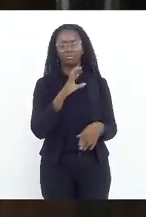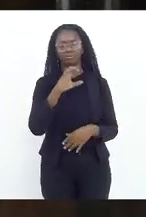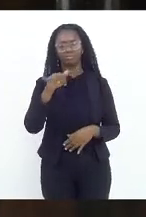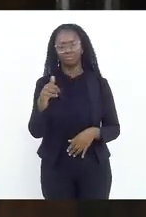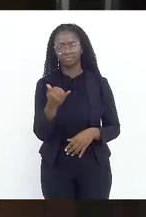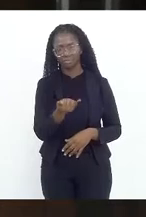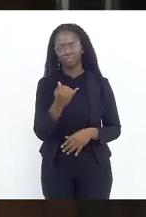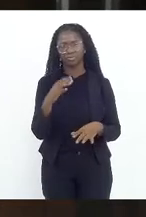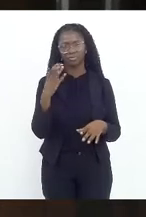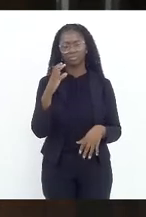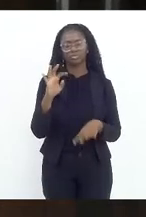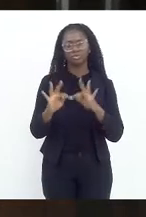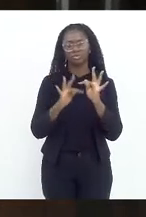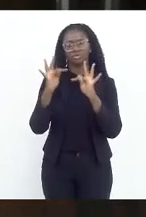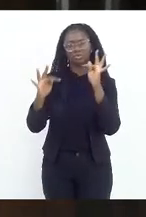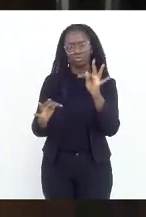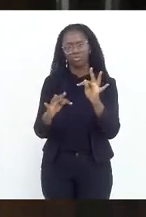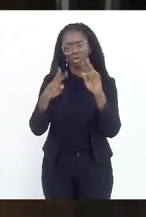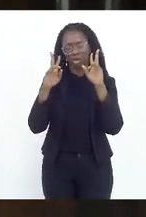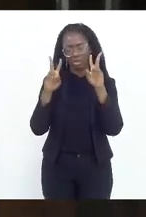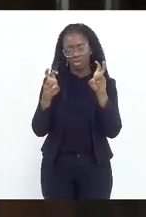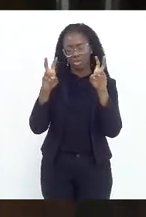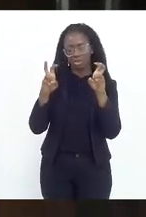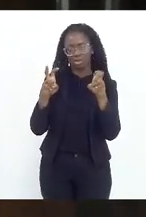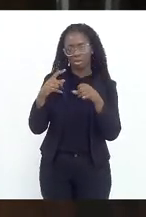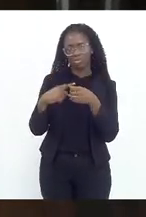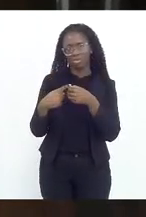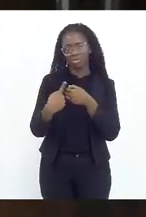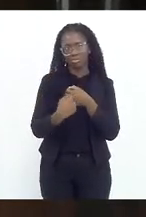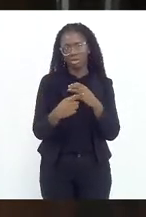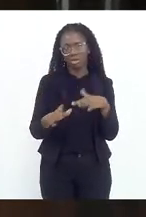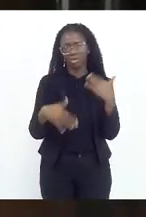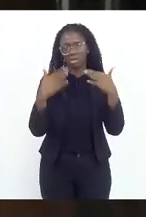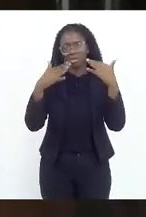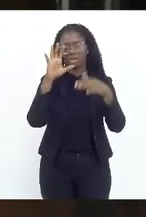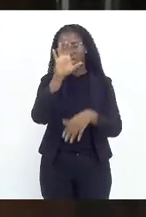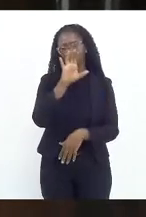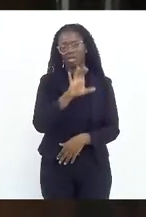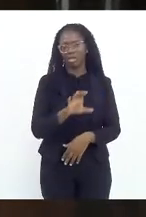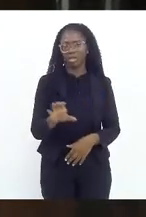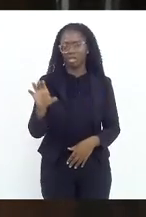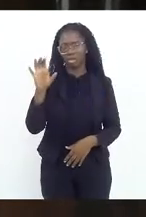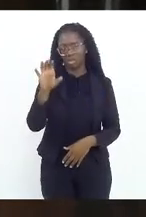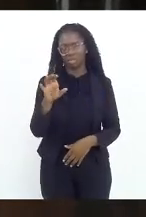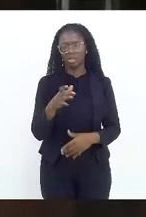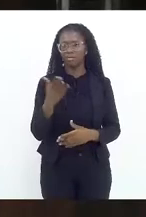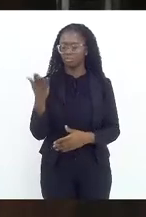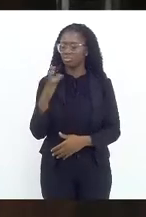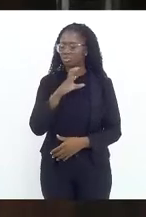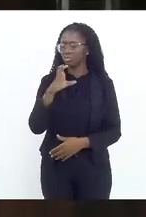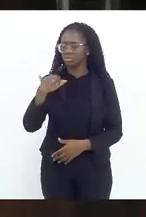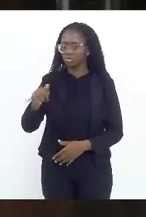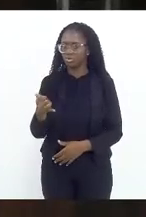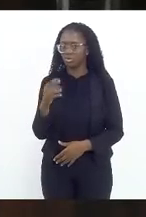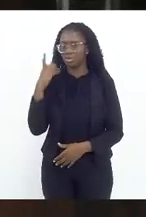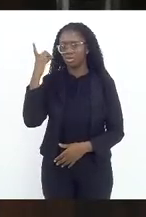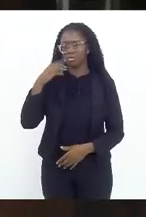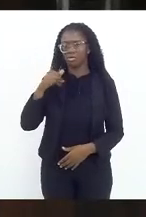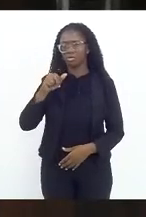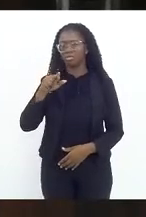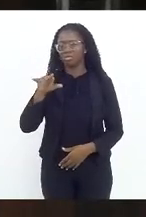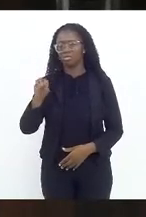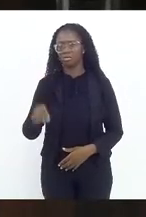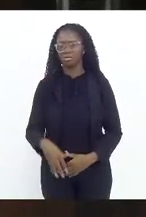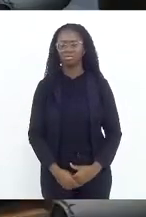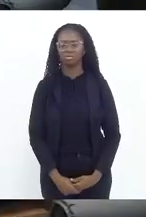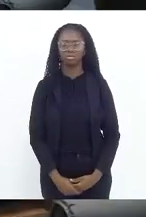Tecnologia e de Assuntos Municipais e Desenvolvimentos Regionais. Para emitir parecer pela Comissão de Constituição e Justiça, deputado Márcio